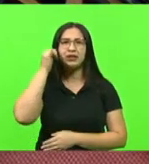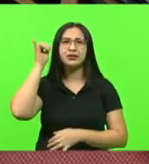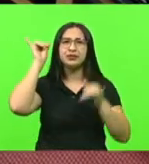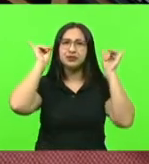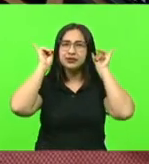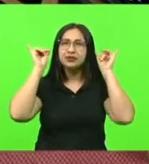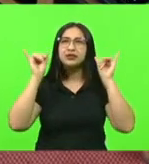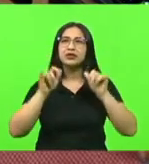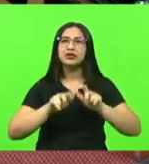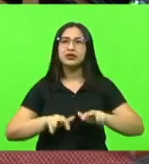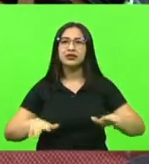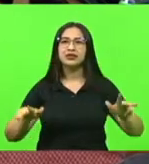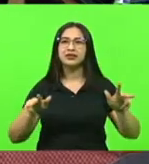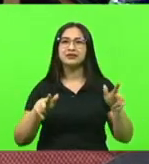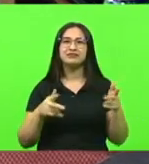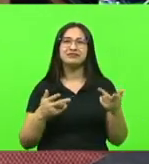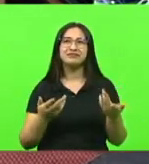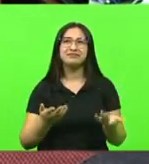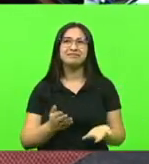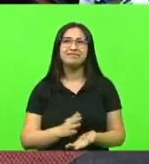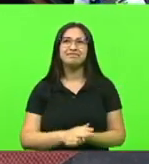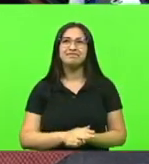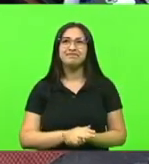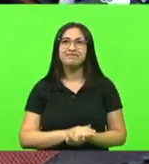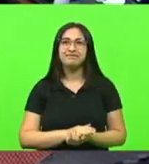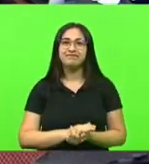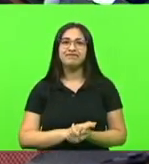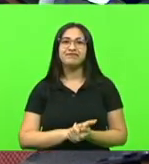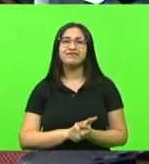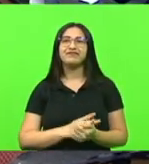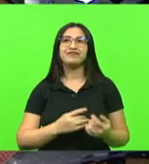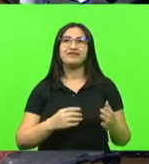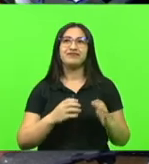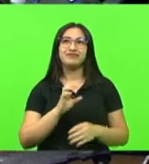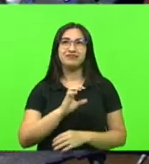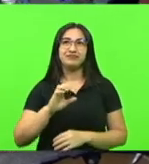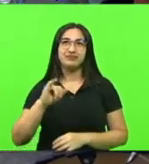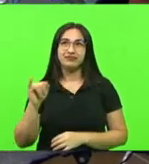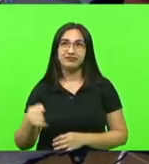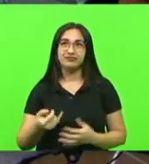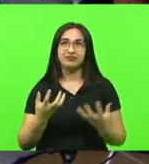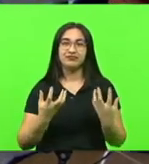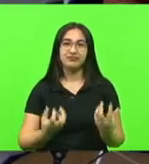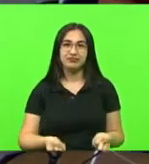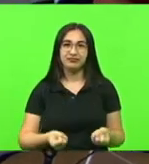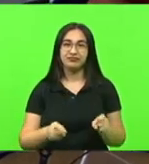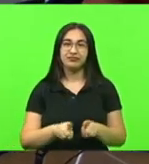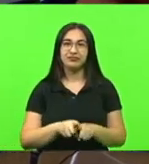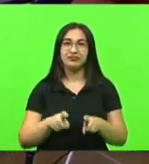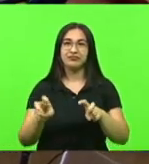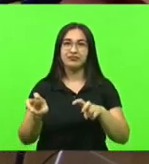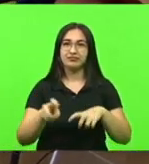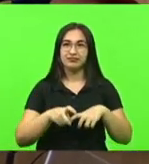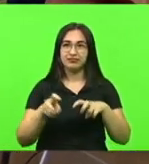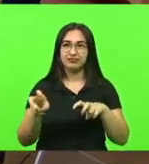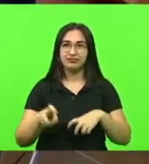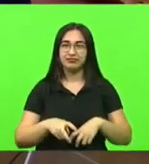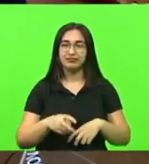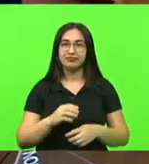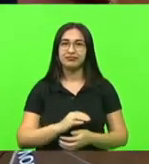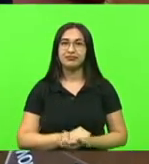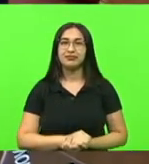providências. Parecer favorável da Comissão de Constituição e Justiça e parecer favorável da Comissão de Agricultura. Em discussão.